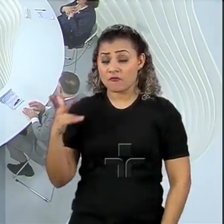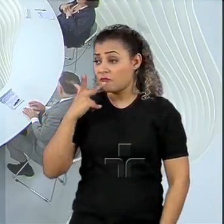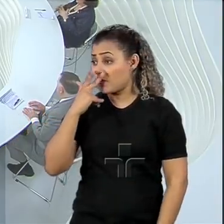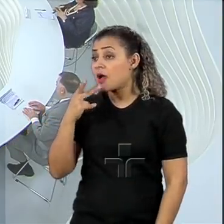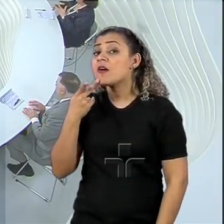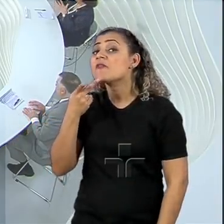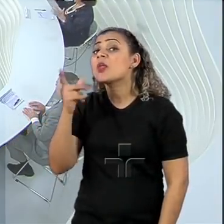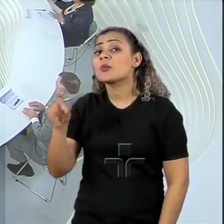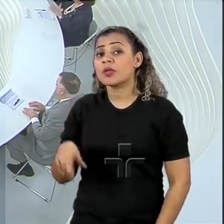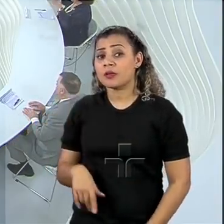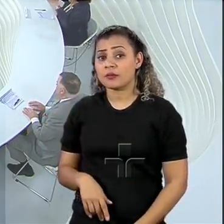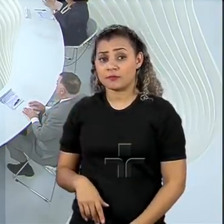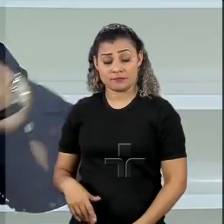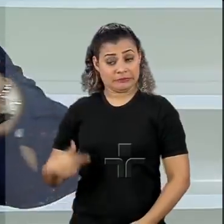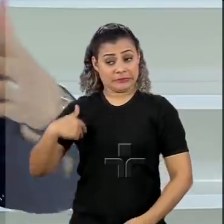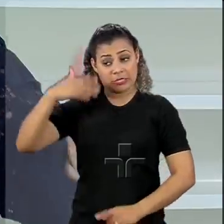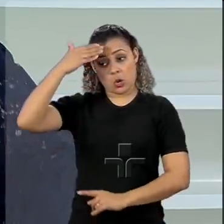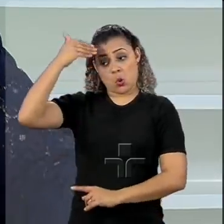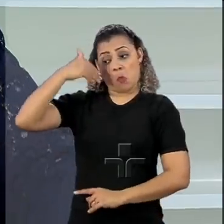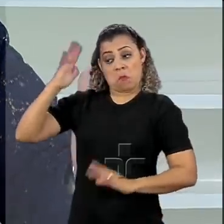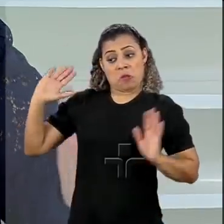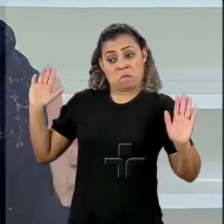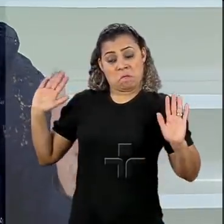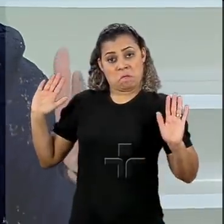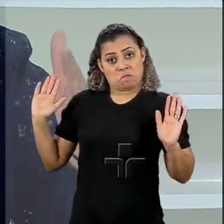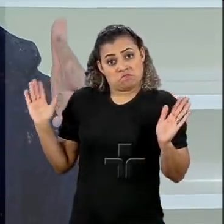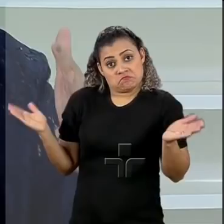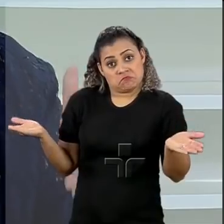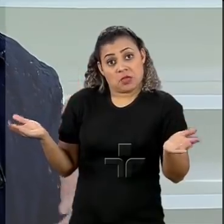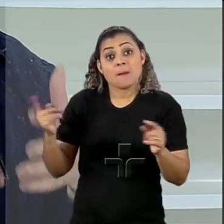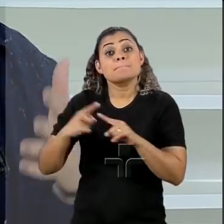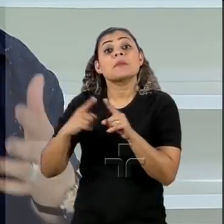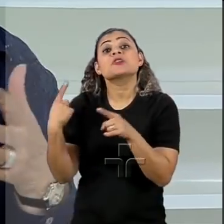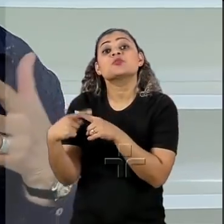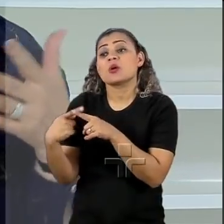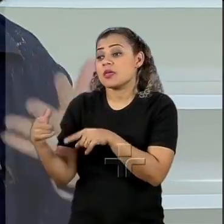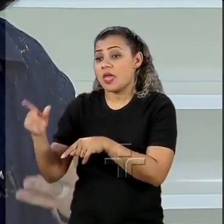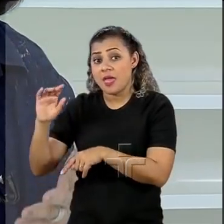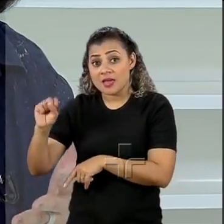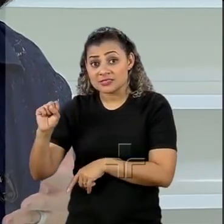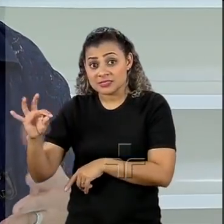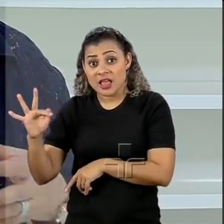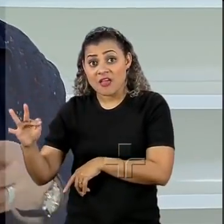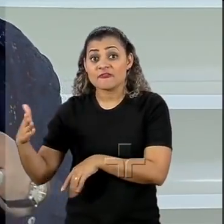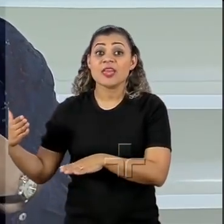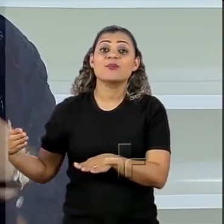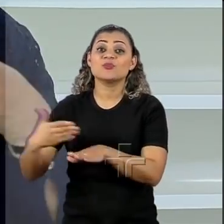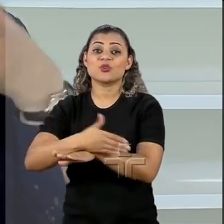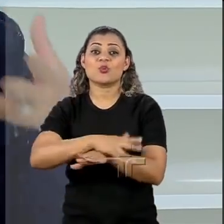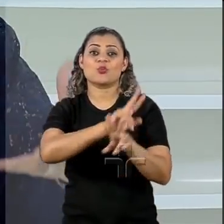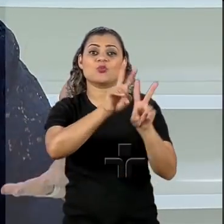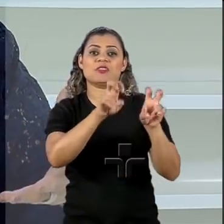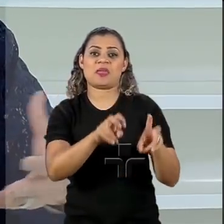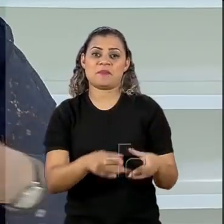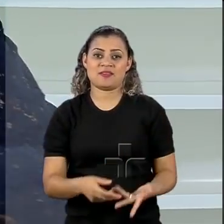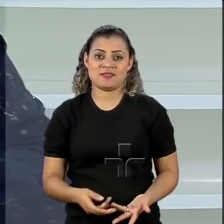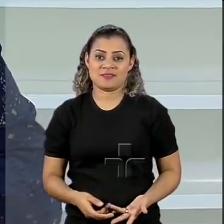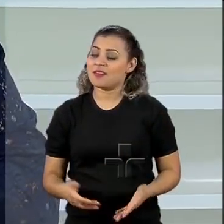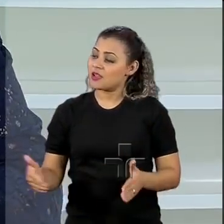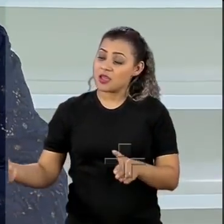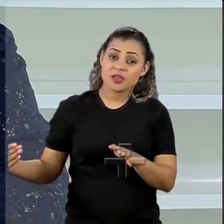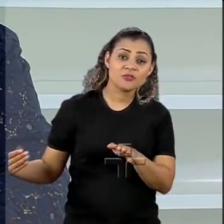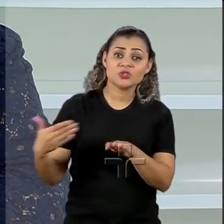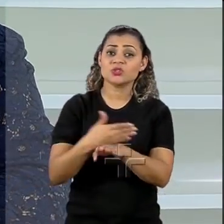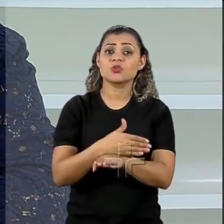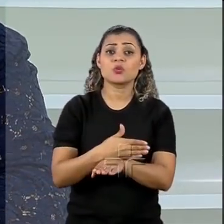culpa, né? Mas foi porque interferiu naquilo que não estava sabendo o que é